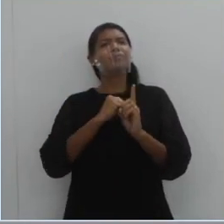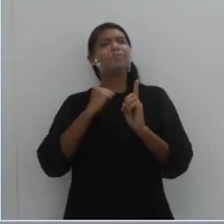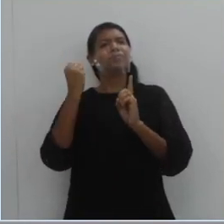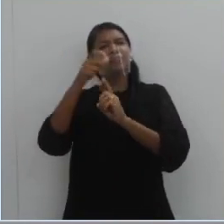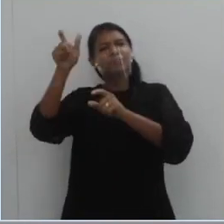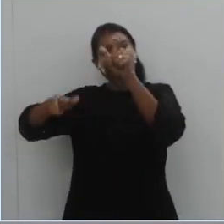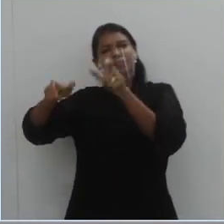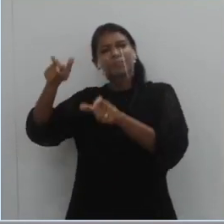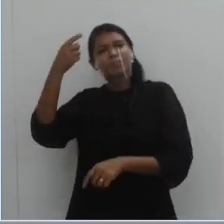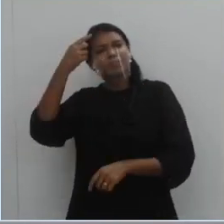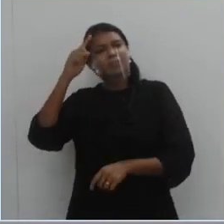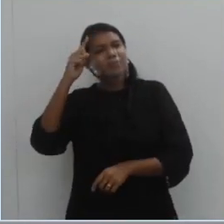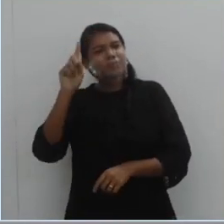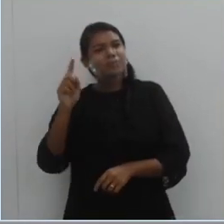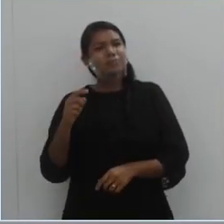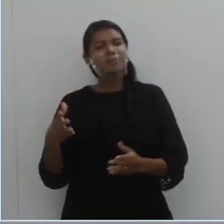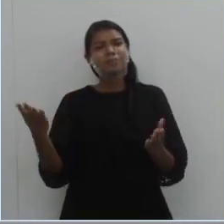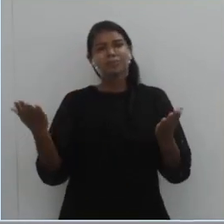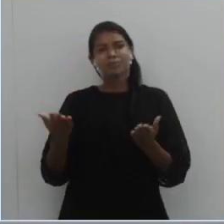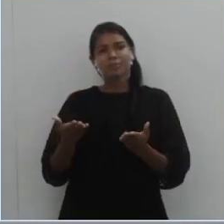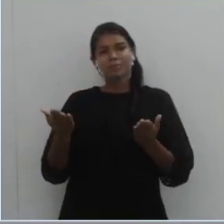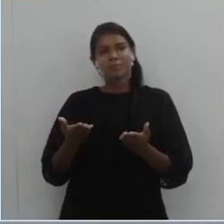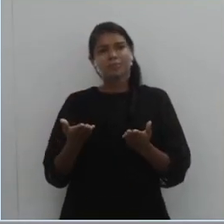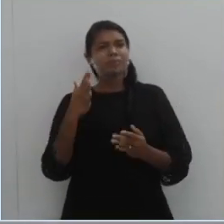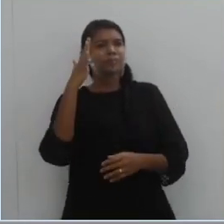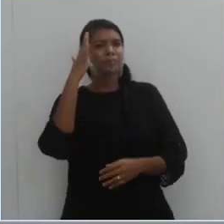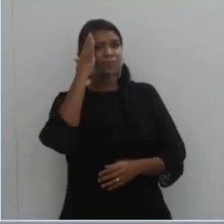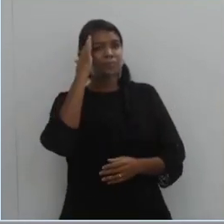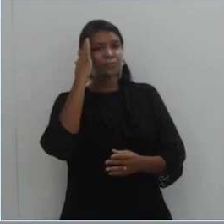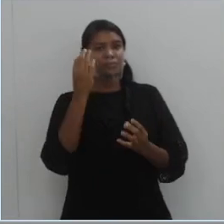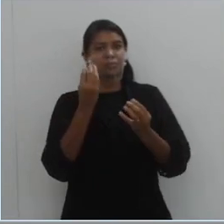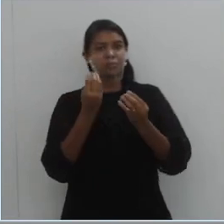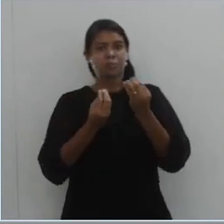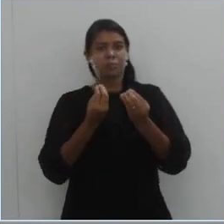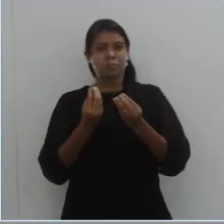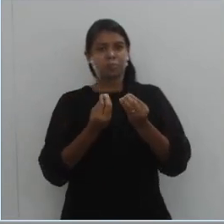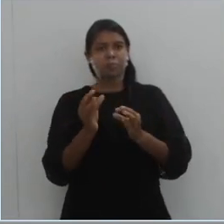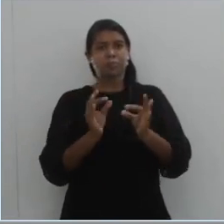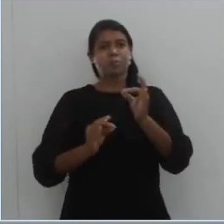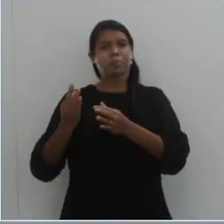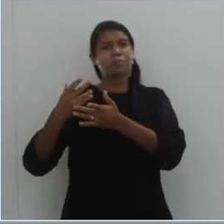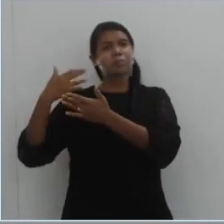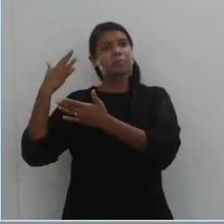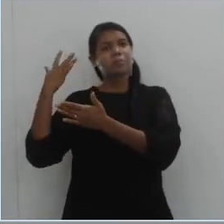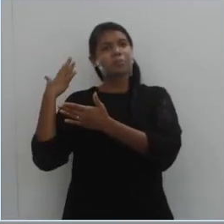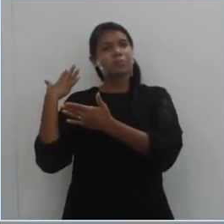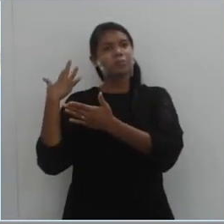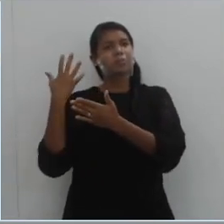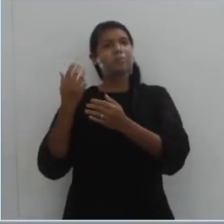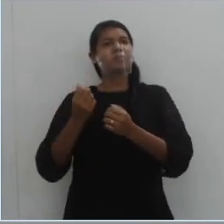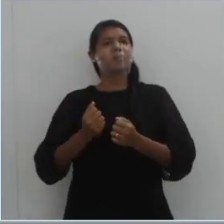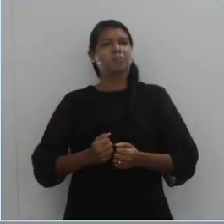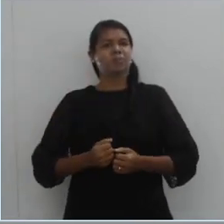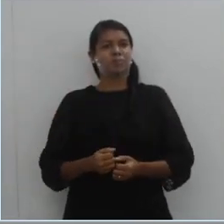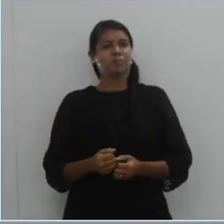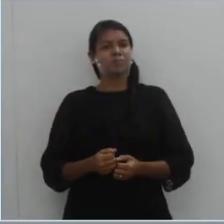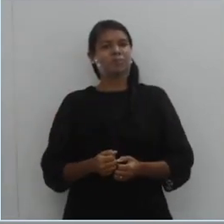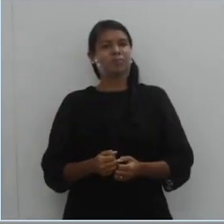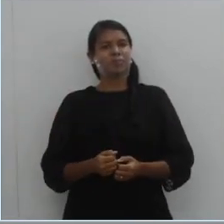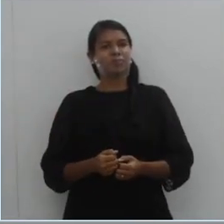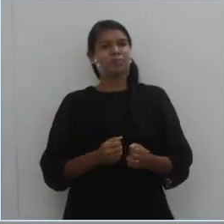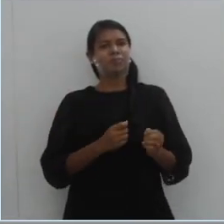dos dias atuais e inclusive entender como é que funciona esse passado que tanto